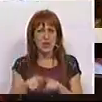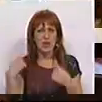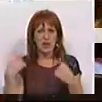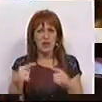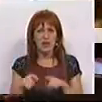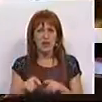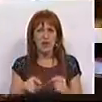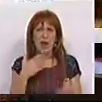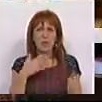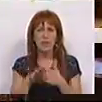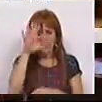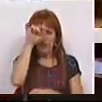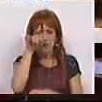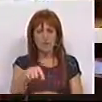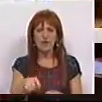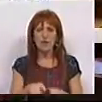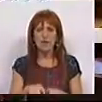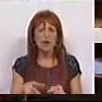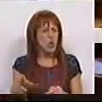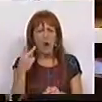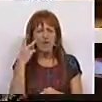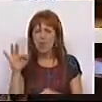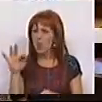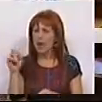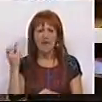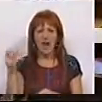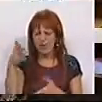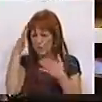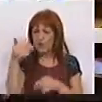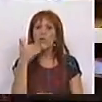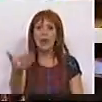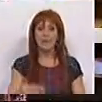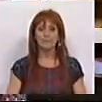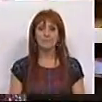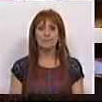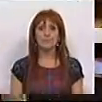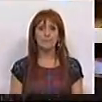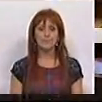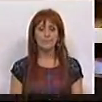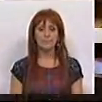sido protagonizada por este governo. Nunca tal se viu em 40 anos de democracia. Muito obrigada. Vai.